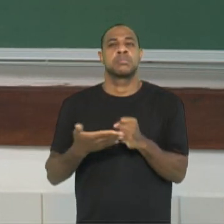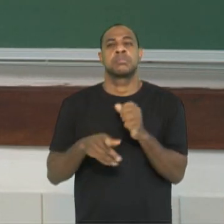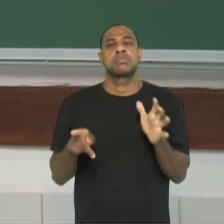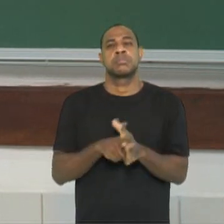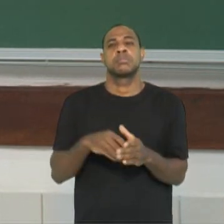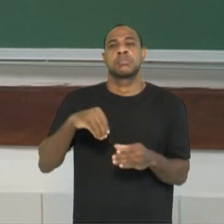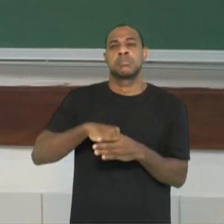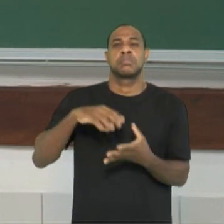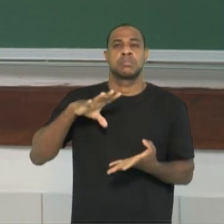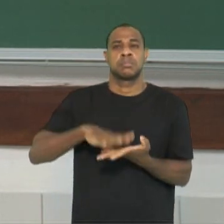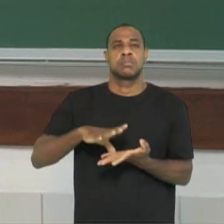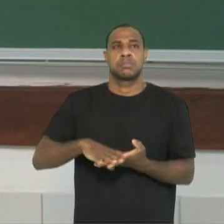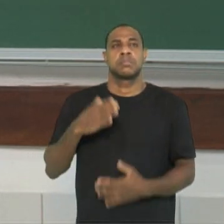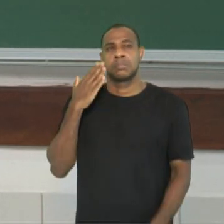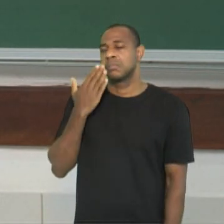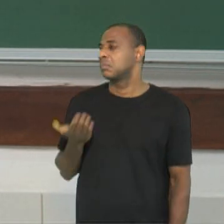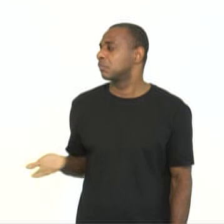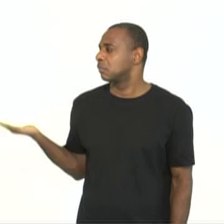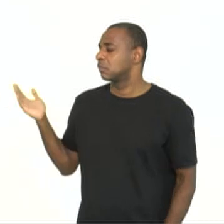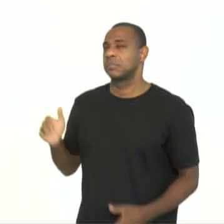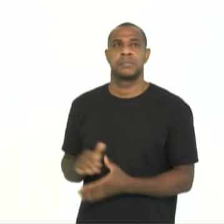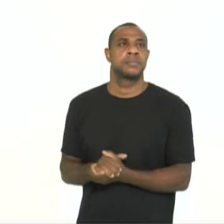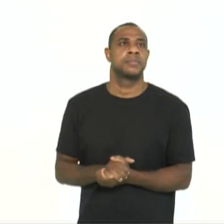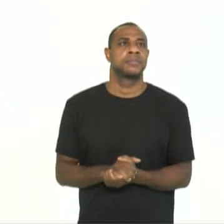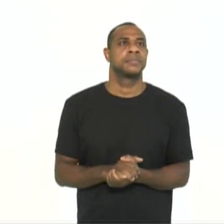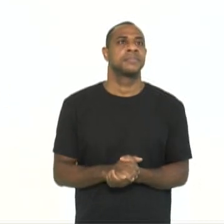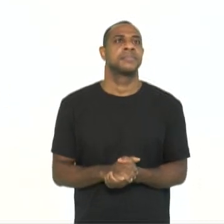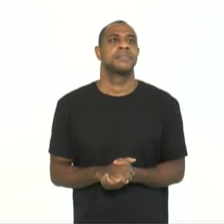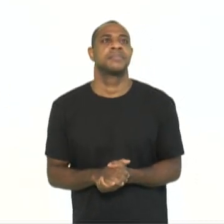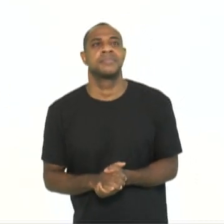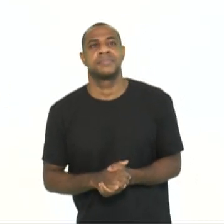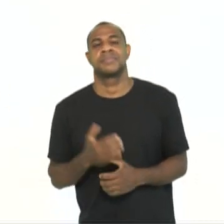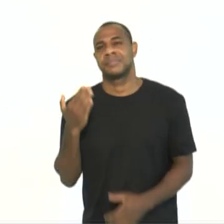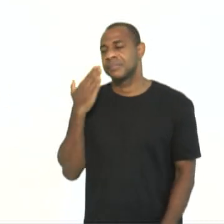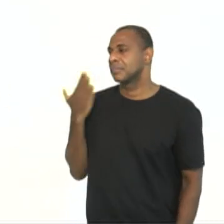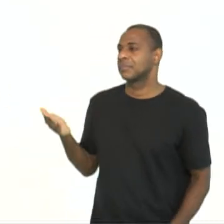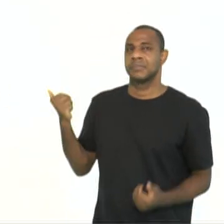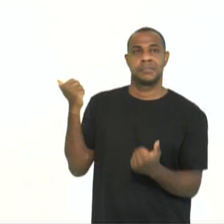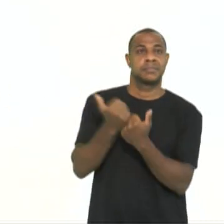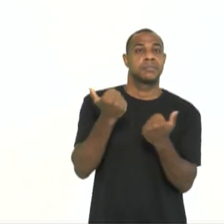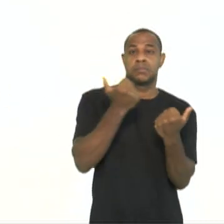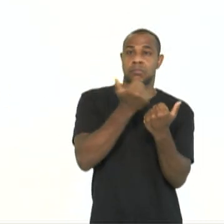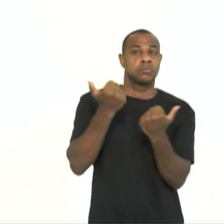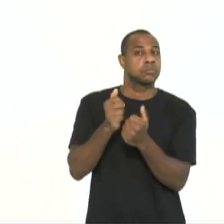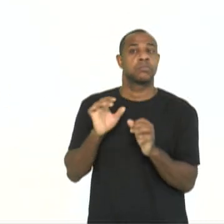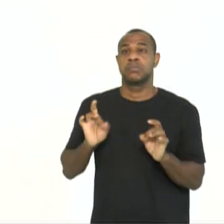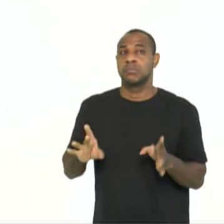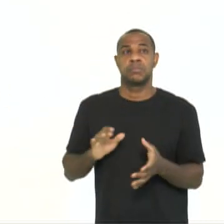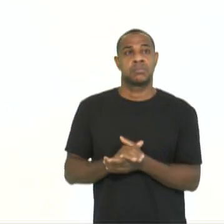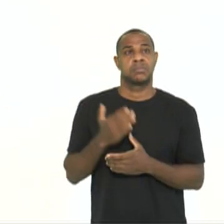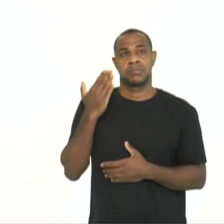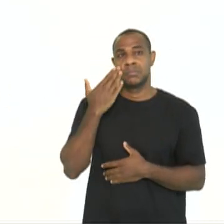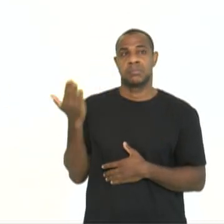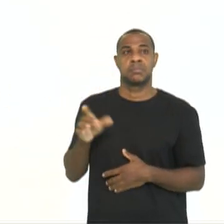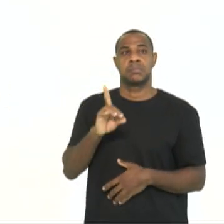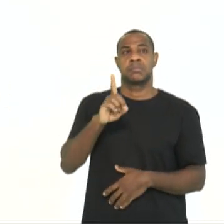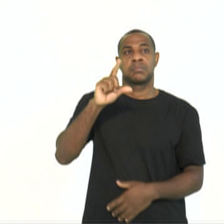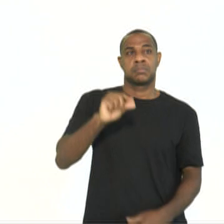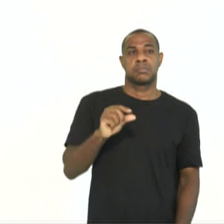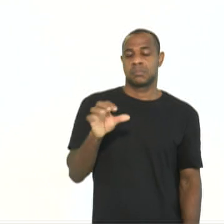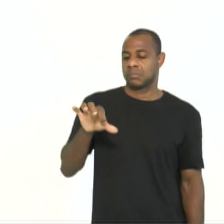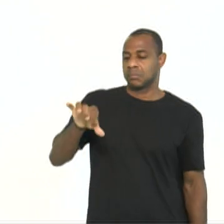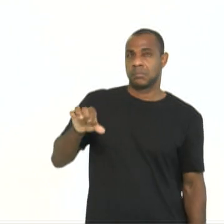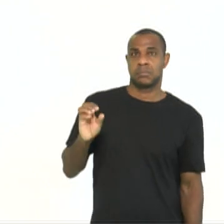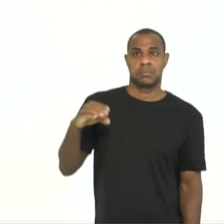matemática. Olha aqui na tela o que apareceu aqui para você. O que nós já fizemos? Nós substituímos. Nós colocamos o D minúsculo, que eram